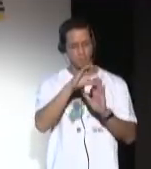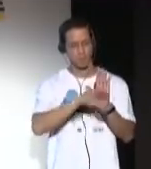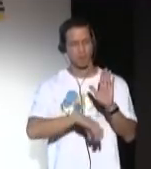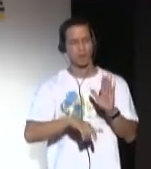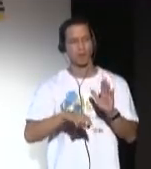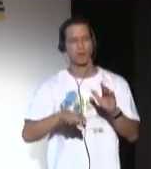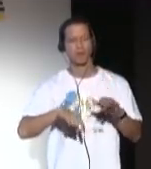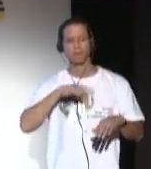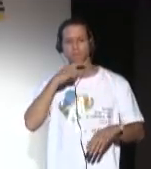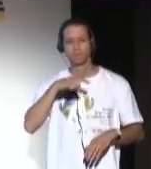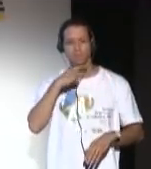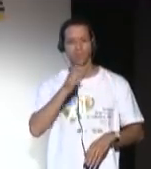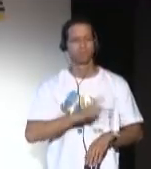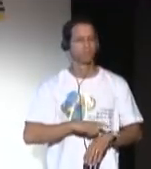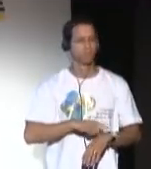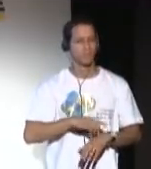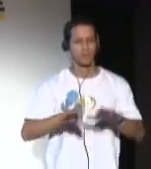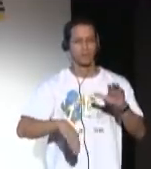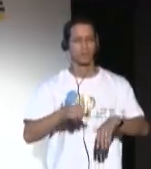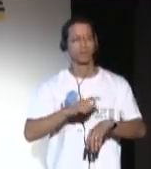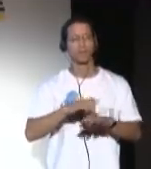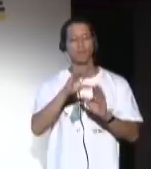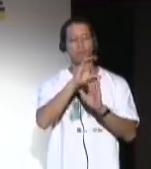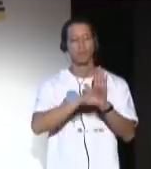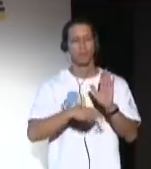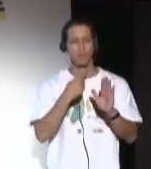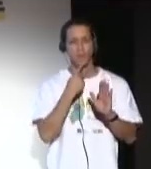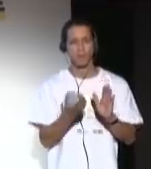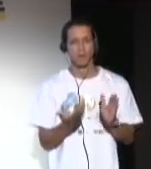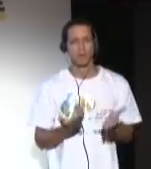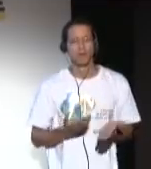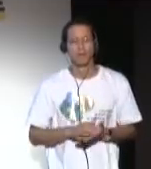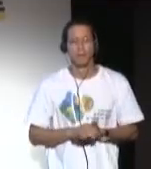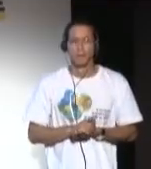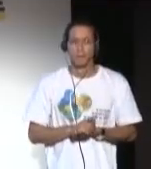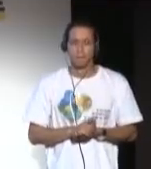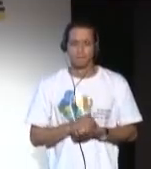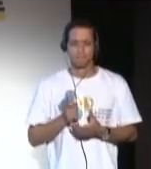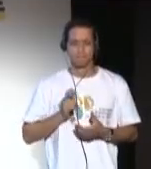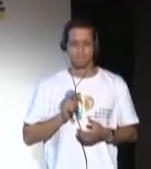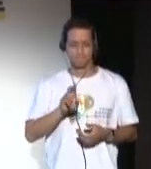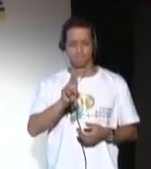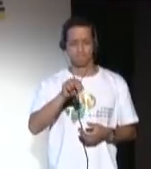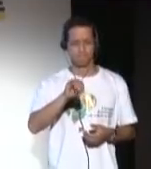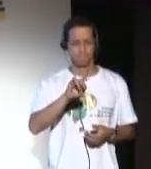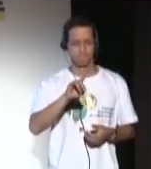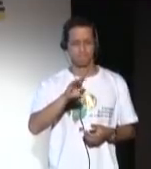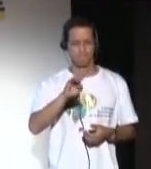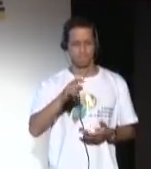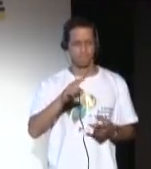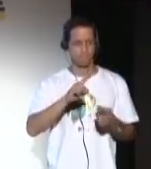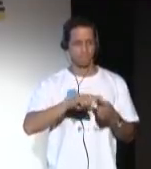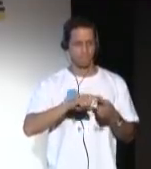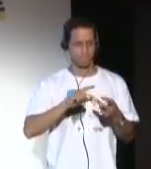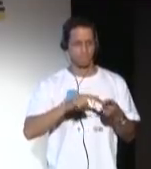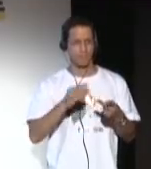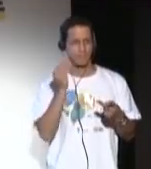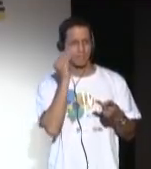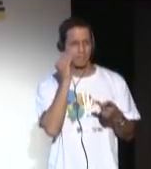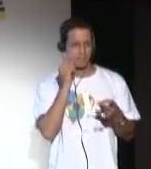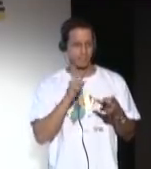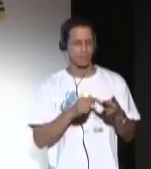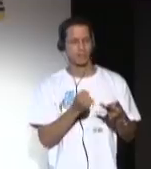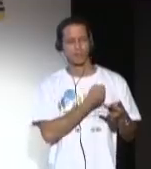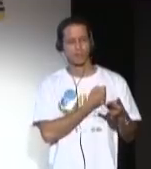espaço para isso. Muitas vezes o currículo escolar diz, olha, aqui está a unidade, aqui está um teste, aqui está a nota, agora a